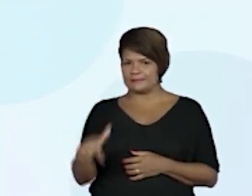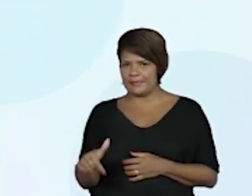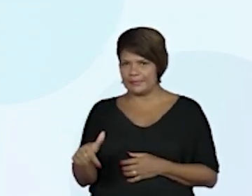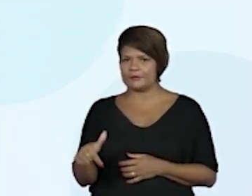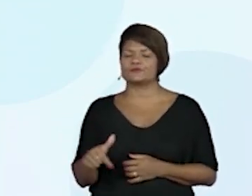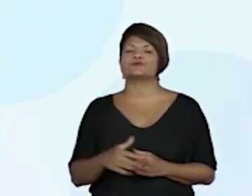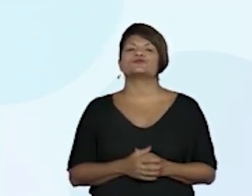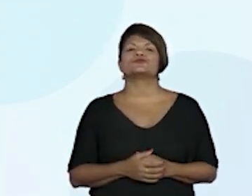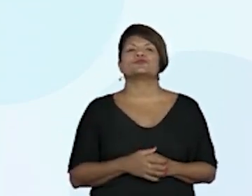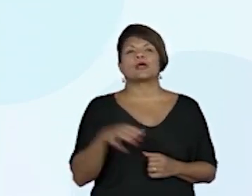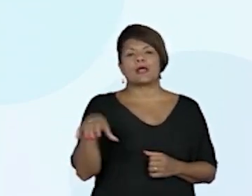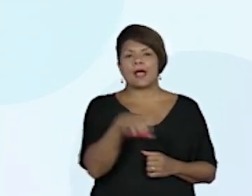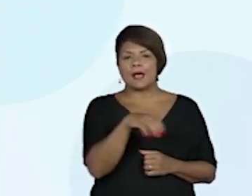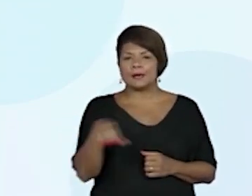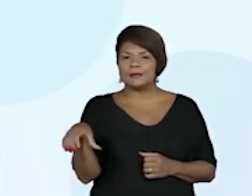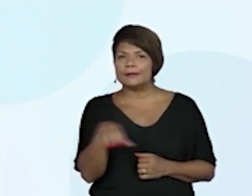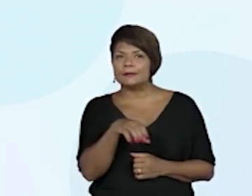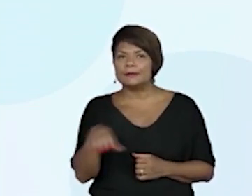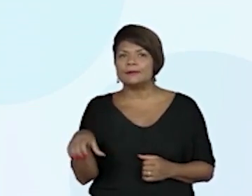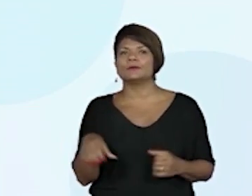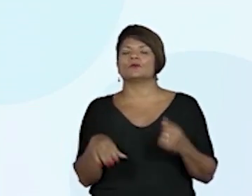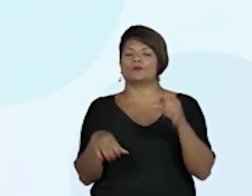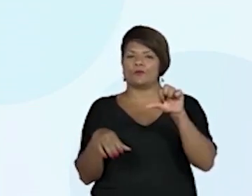27, carrinho,